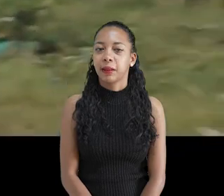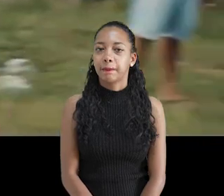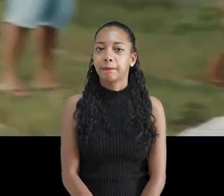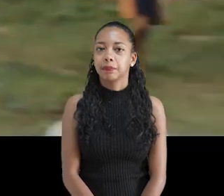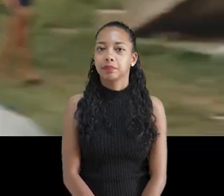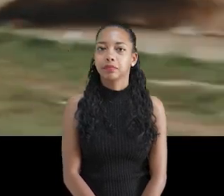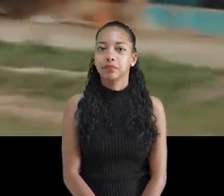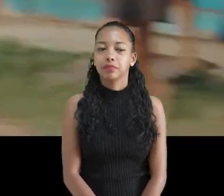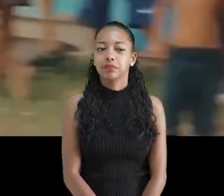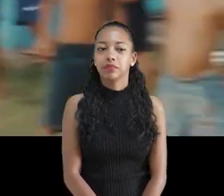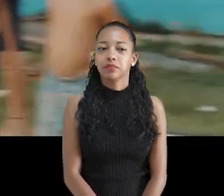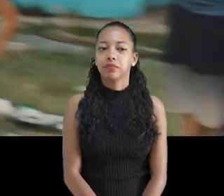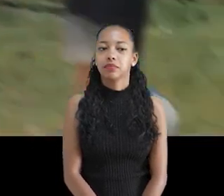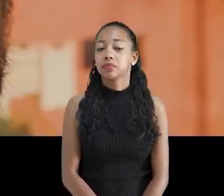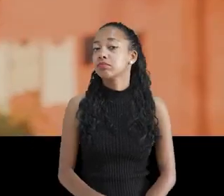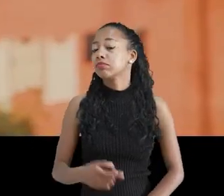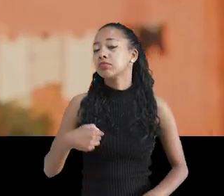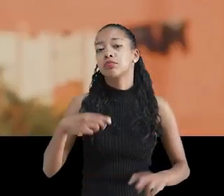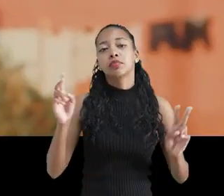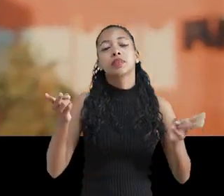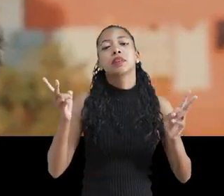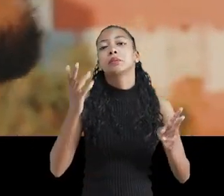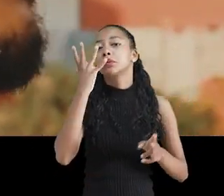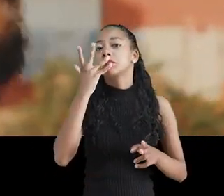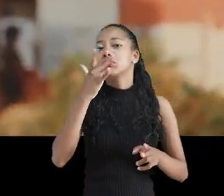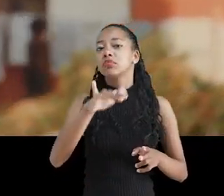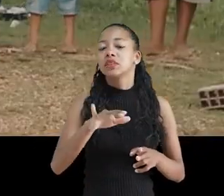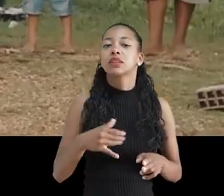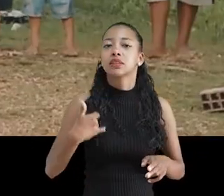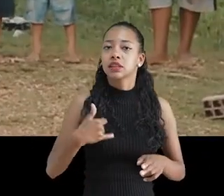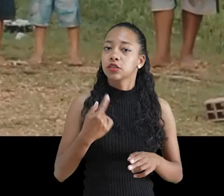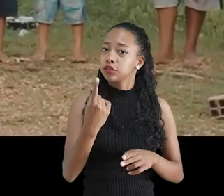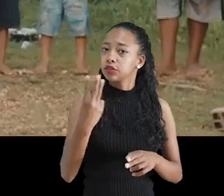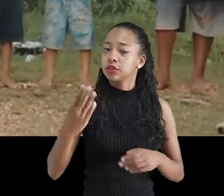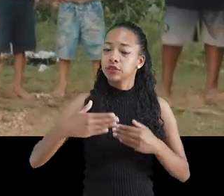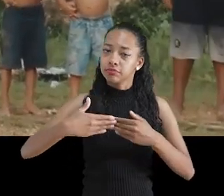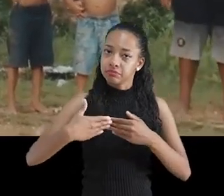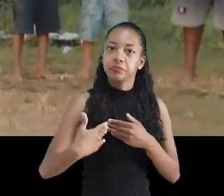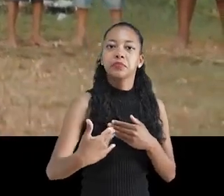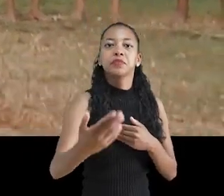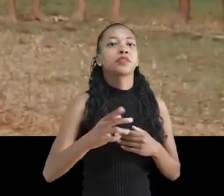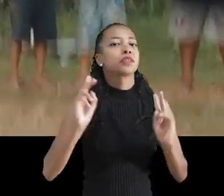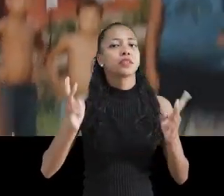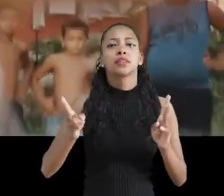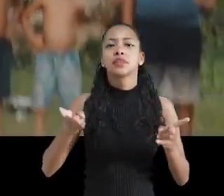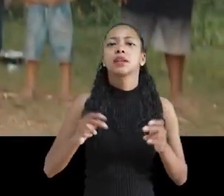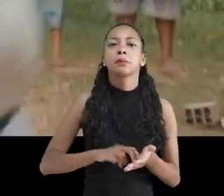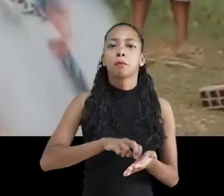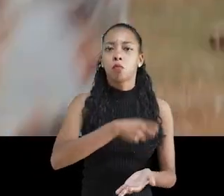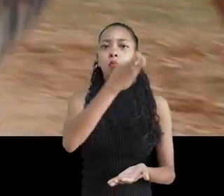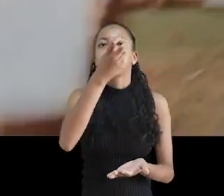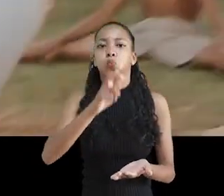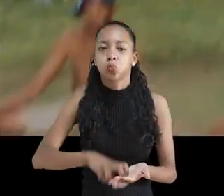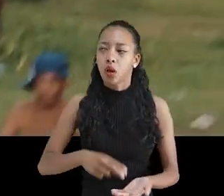parou Caraca vho por exemplo eu já desde criança desde meus 1 anos já saltei aí tu falei não eu quero isso bacana eu quero acho isso bacana